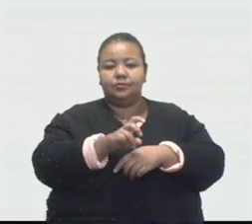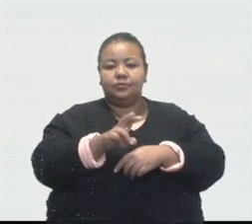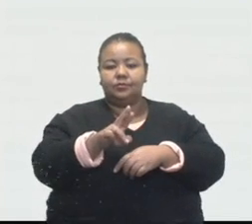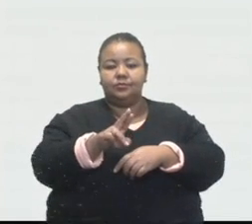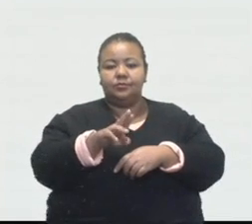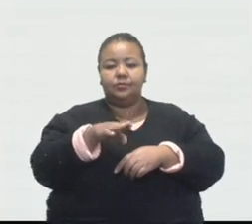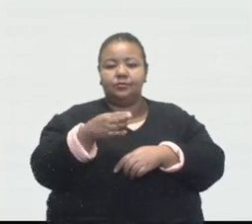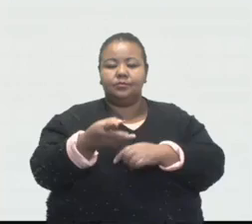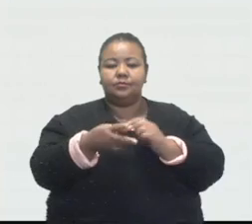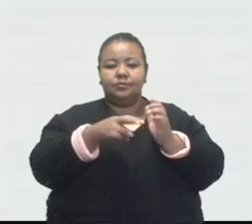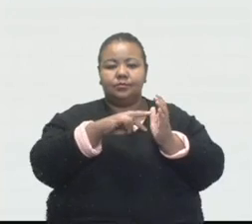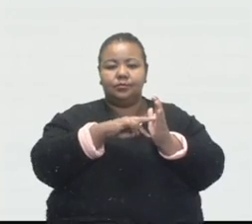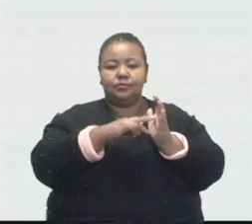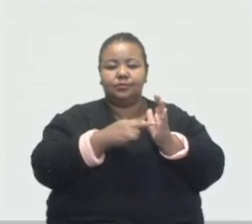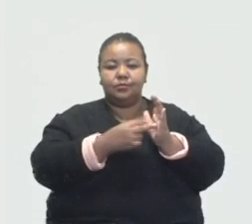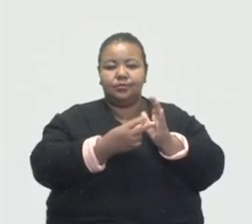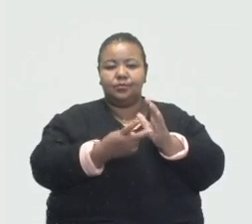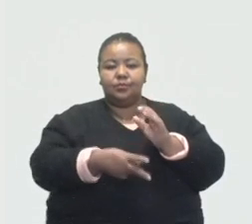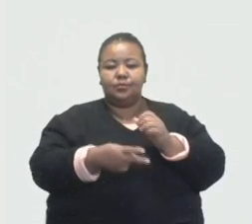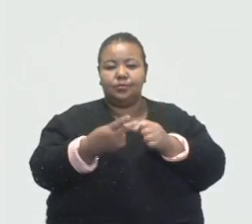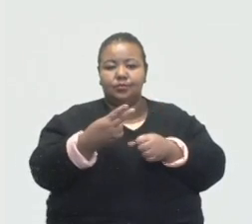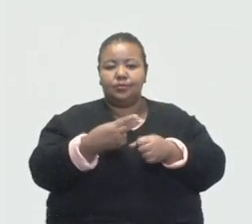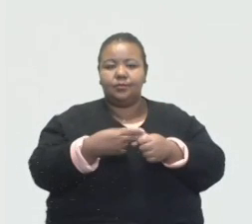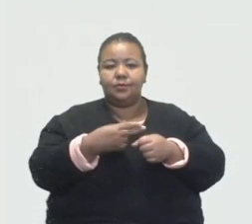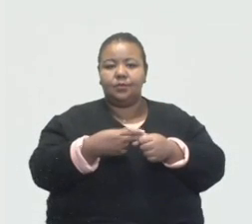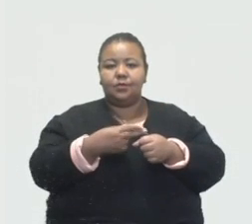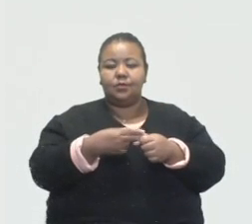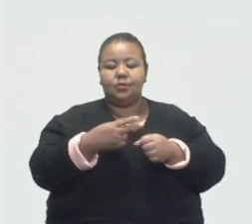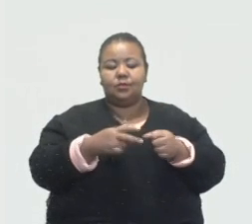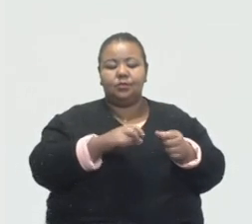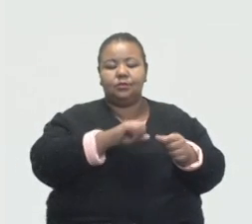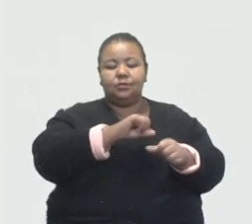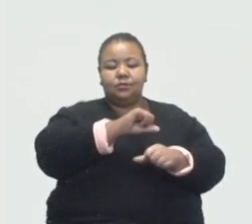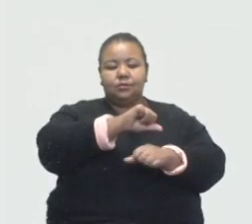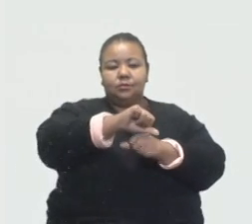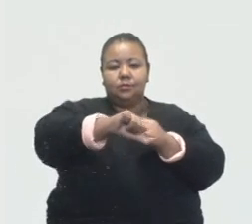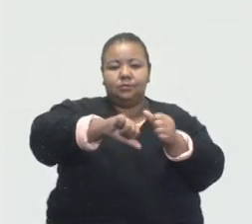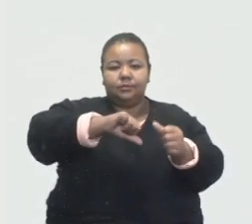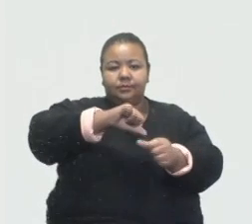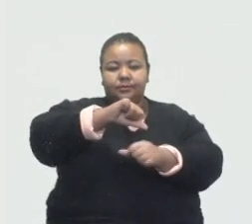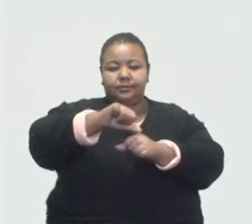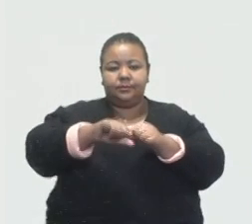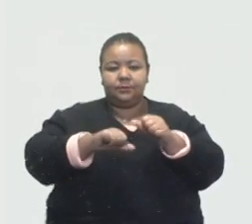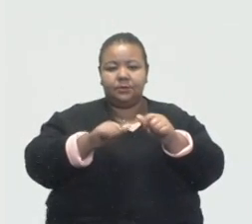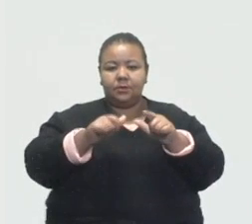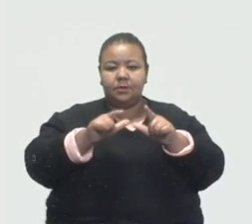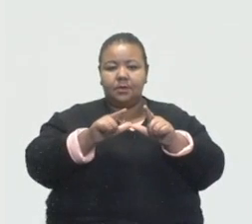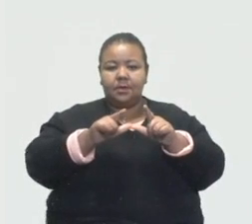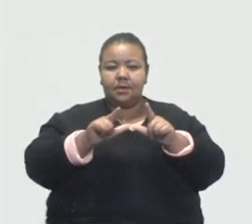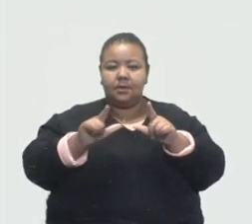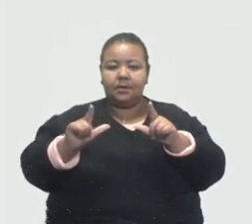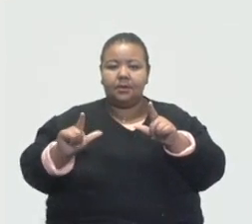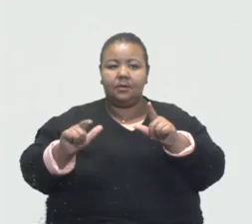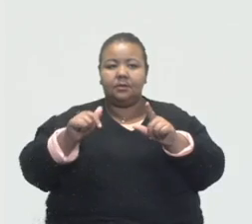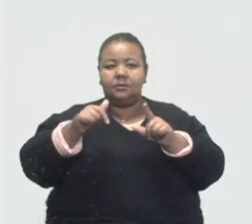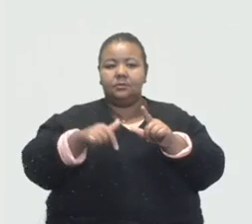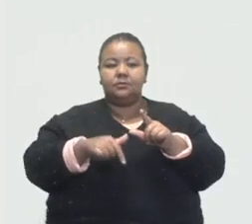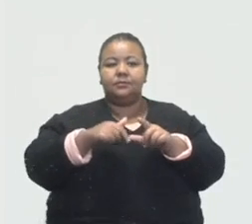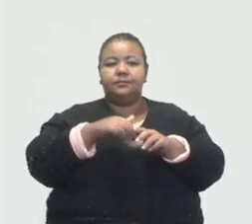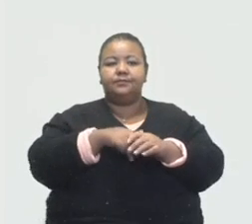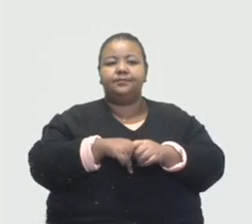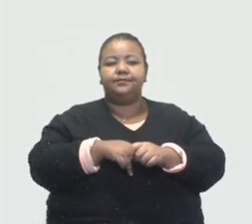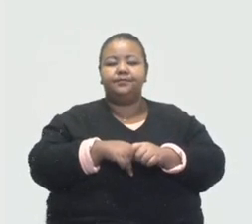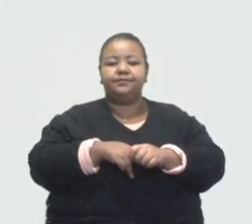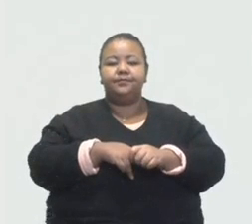nós trabalhamos com o núcleo de uma transformação linear. Ela é denotada da seguinte